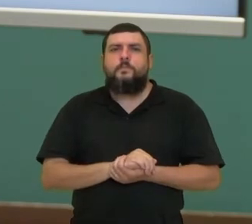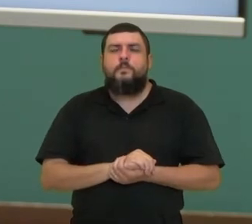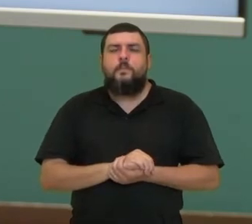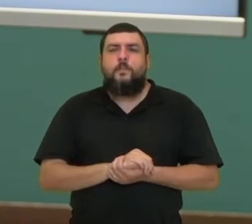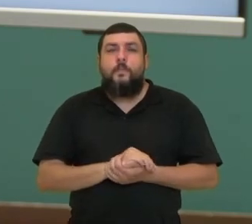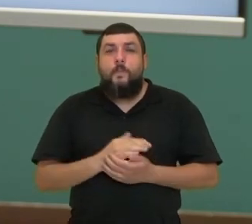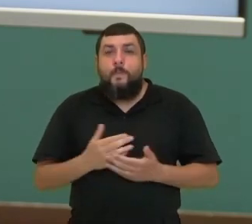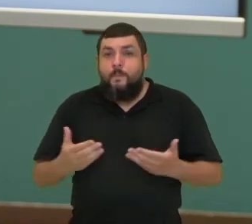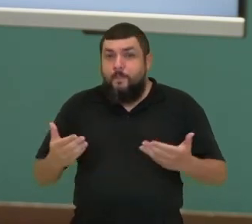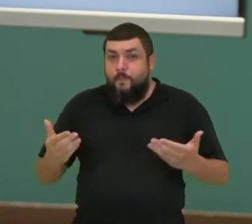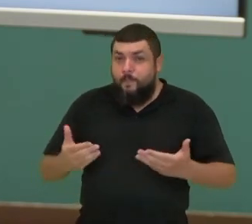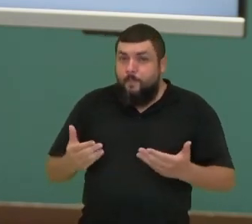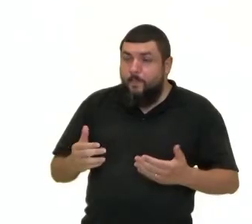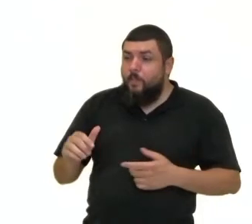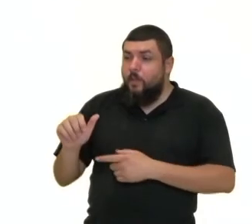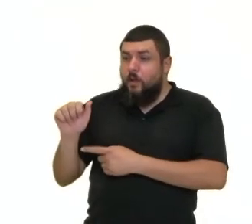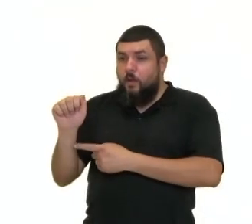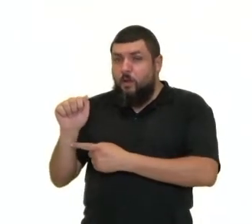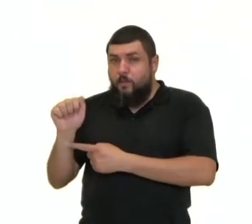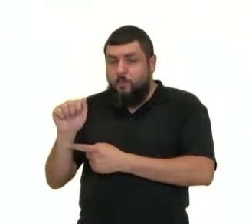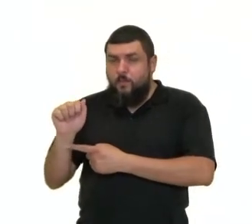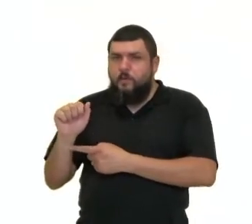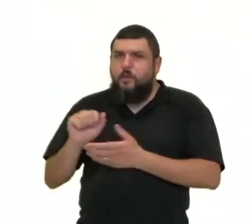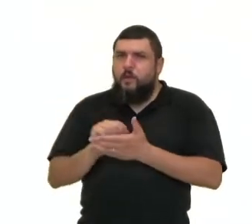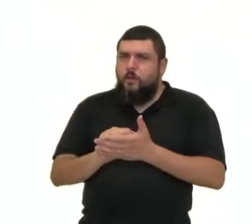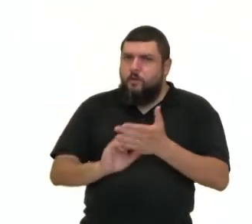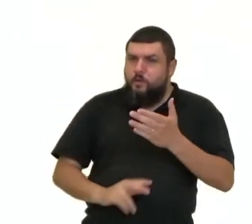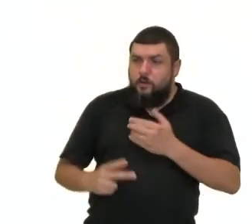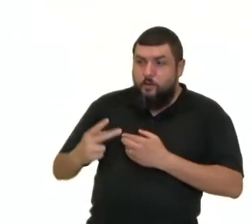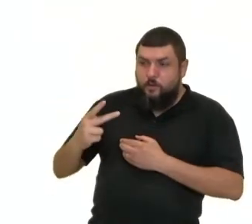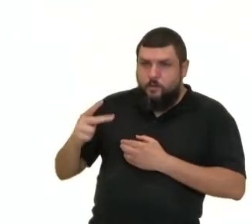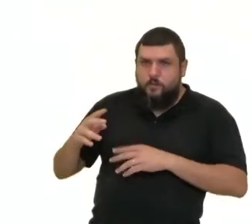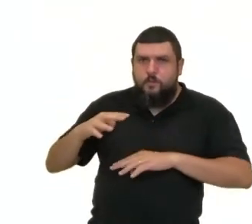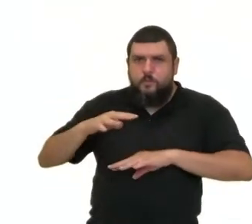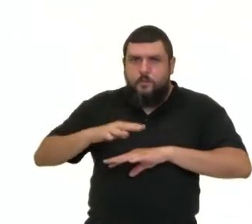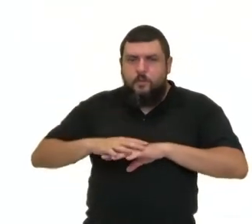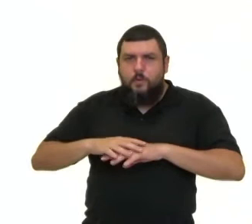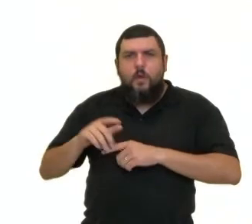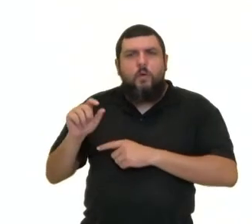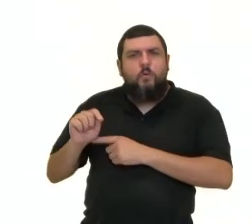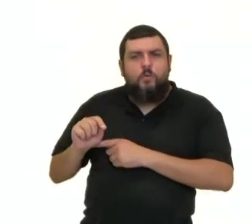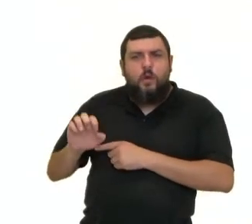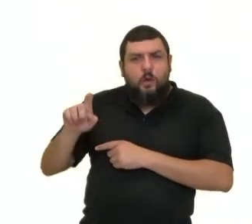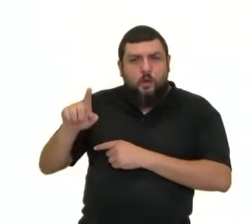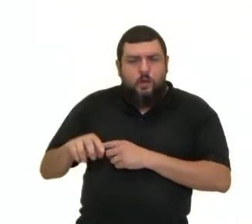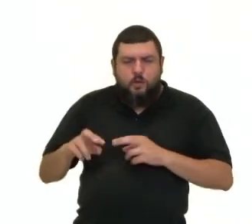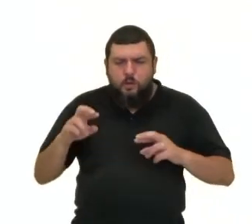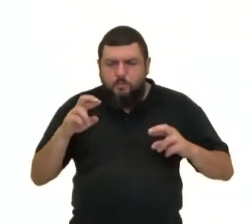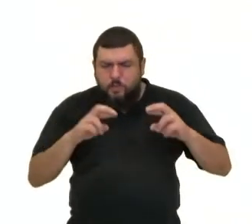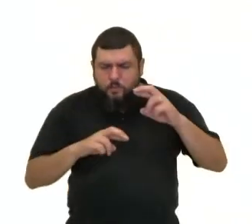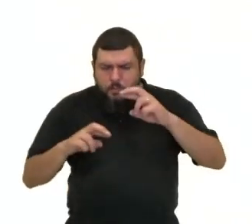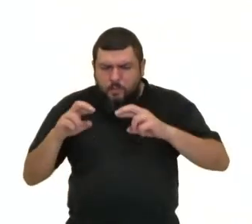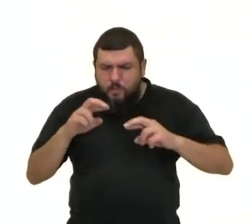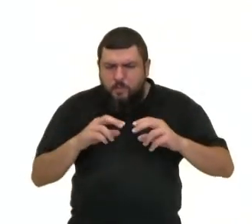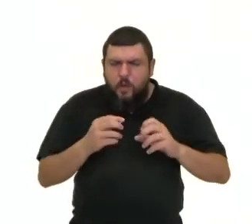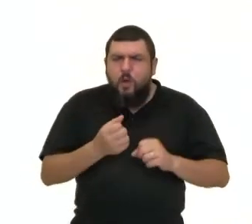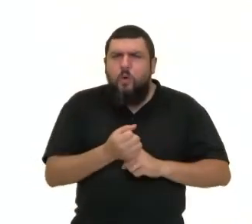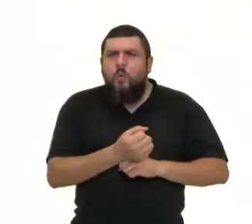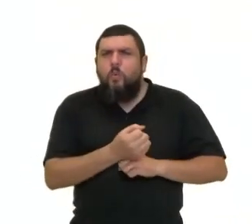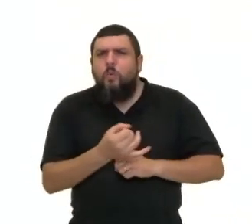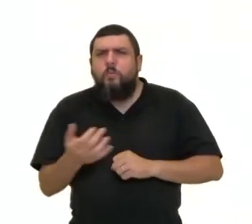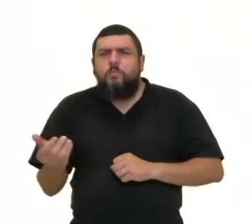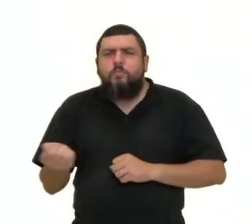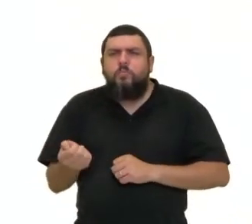tem como atividade de casa de matemática analisar possíveis resultados envolvidos no lançamento